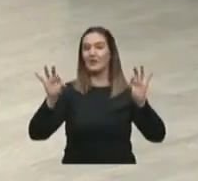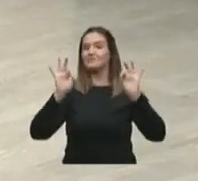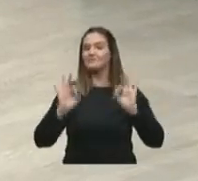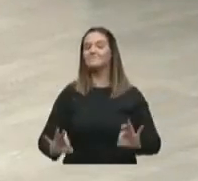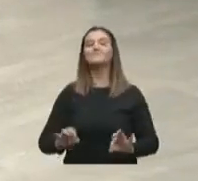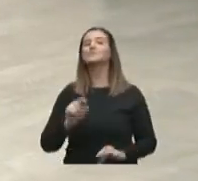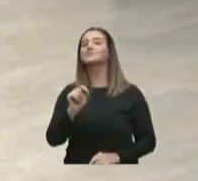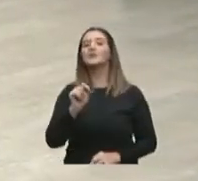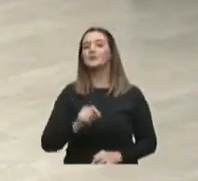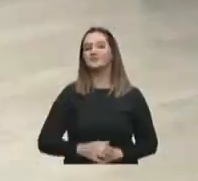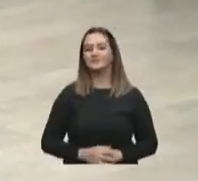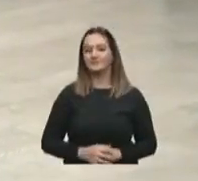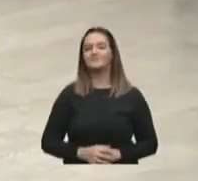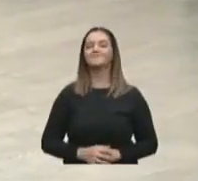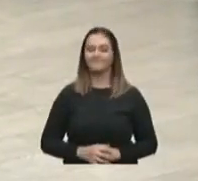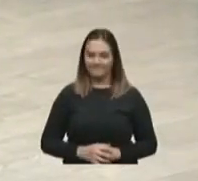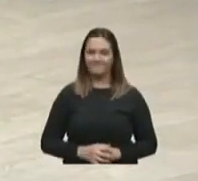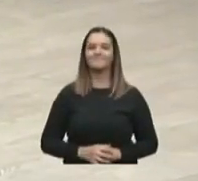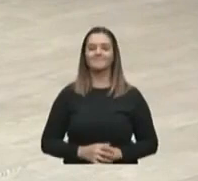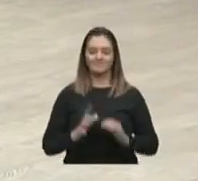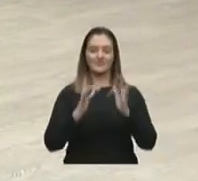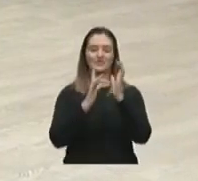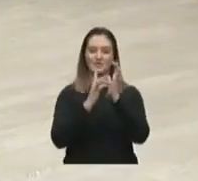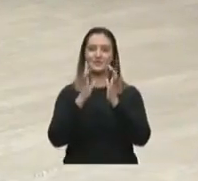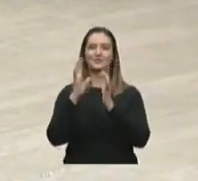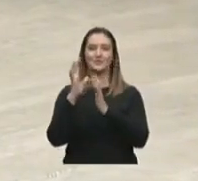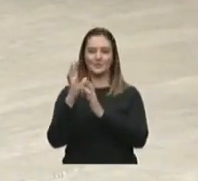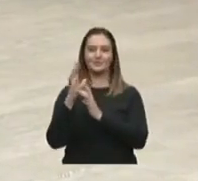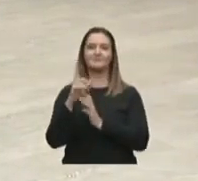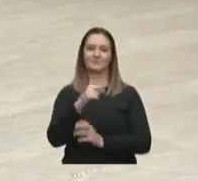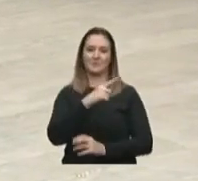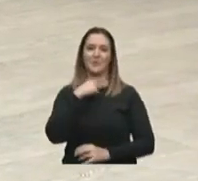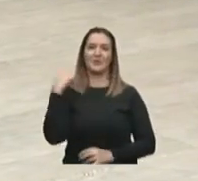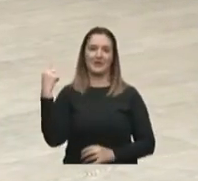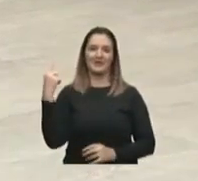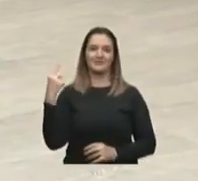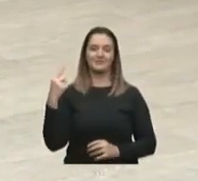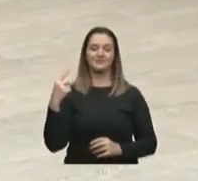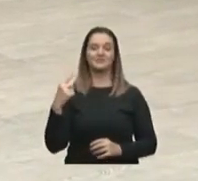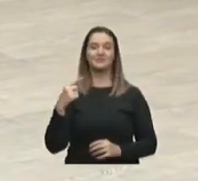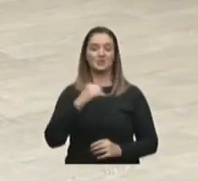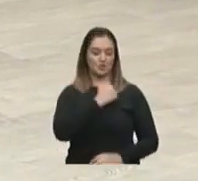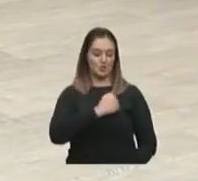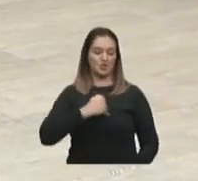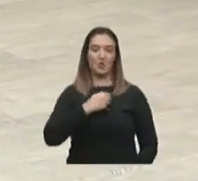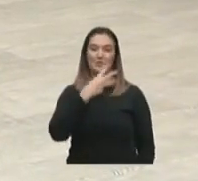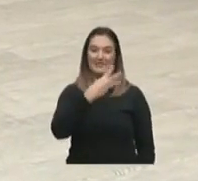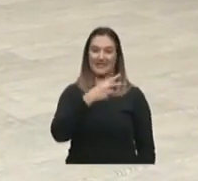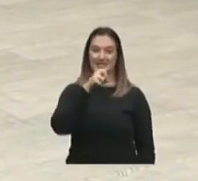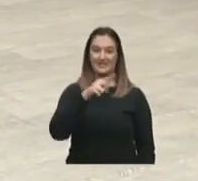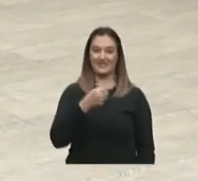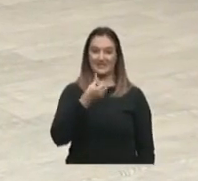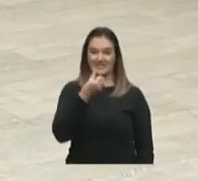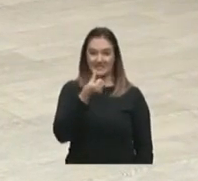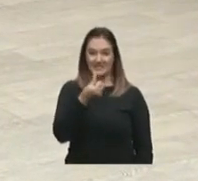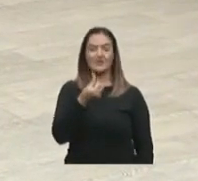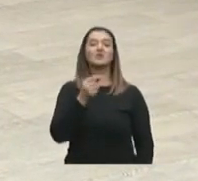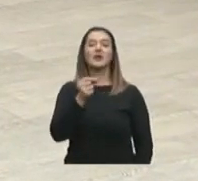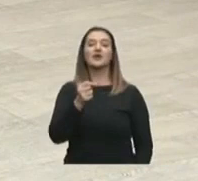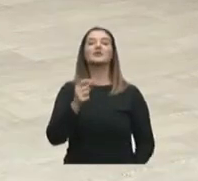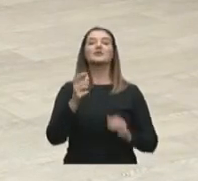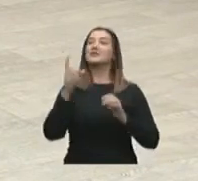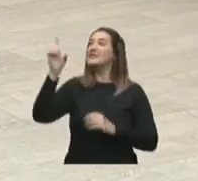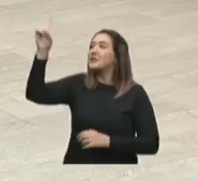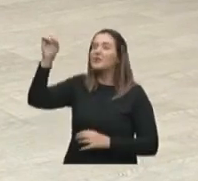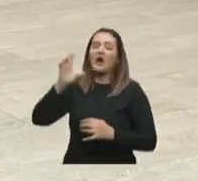E esse dia foi o dia em que Jesus veio ao mundo. De acordo com a Bíblia, João 3,16 fala que Deus amou o mundo de tal maneira que enviou o